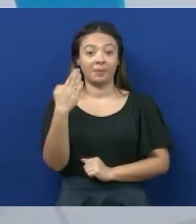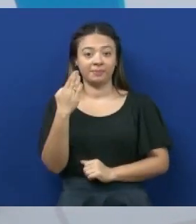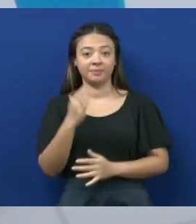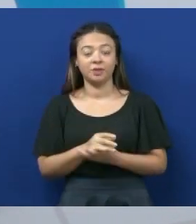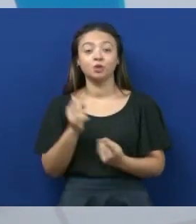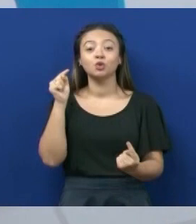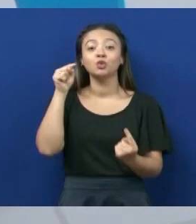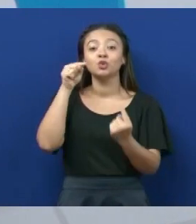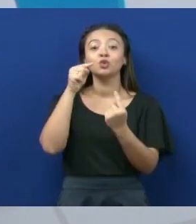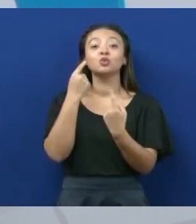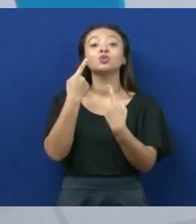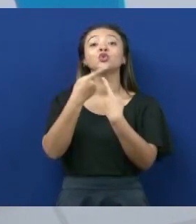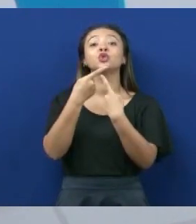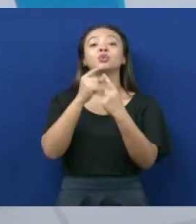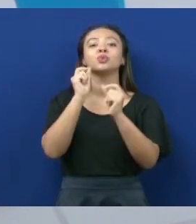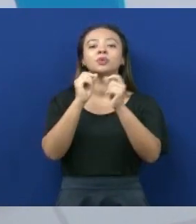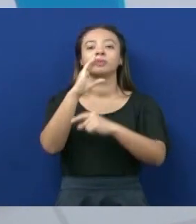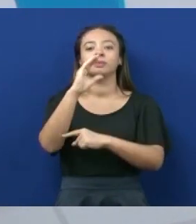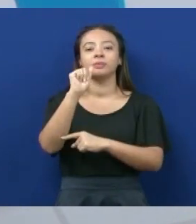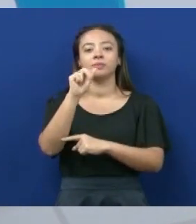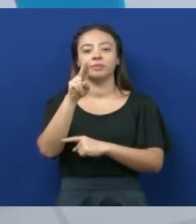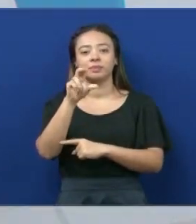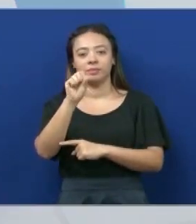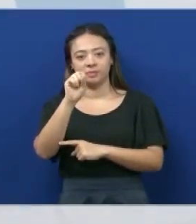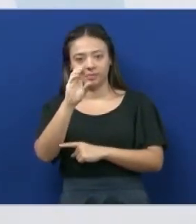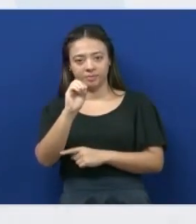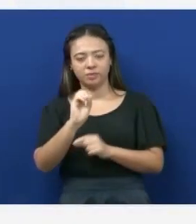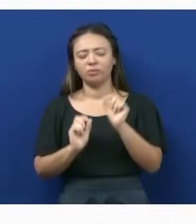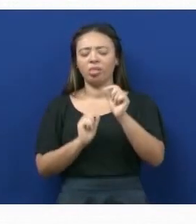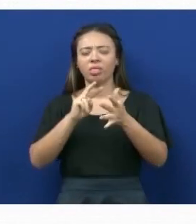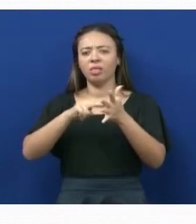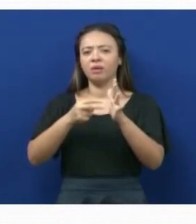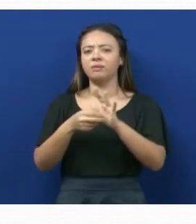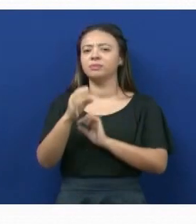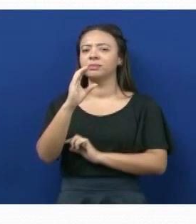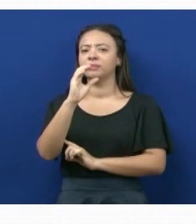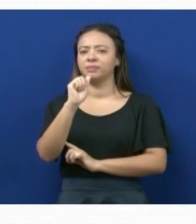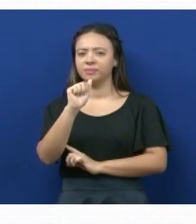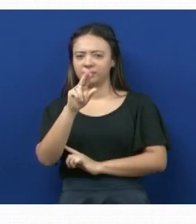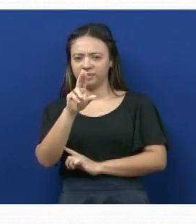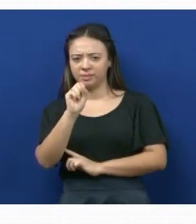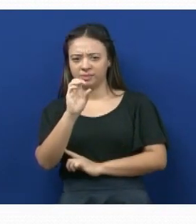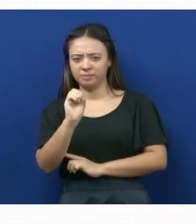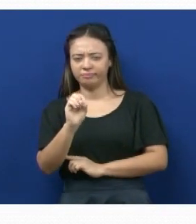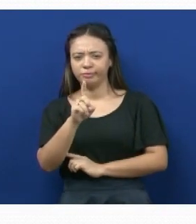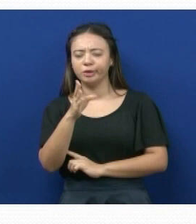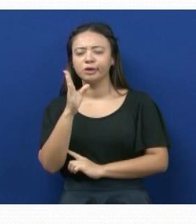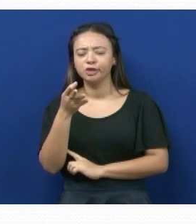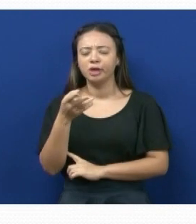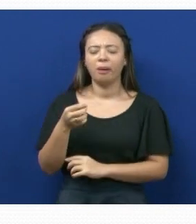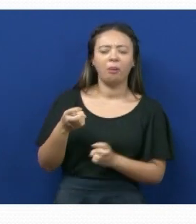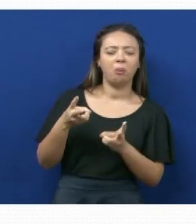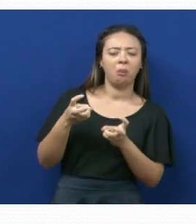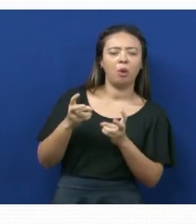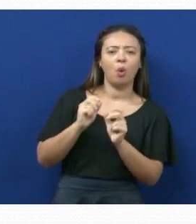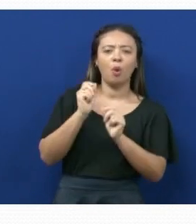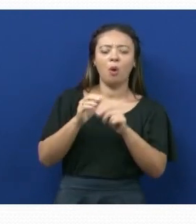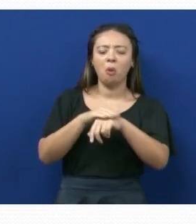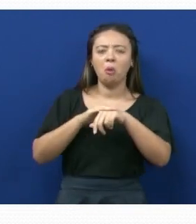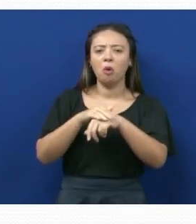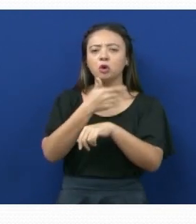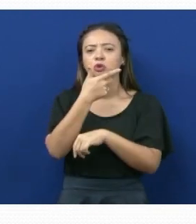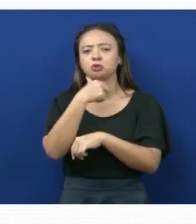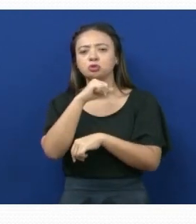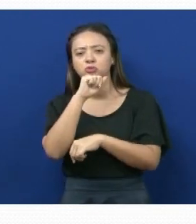Gênero causo. Vamos lá? O que é um causo? Quem nunca ouviu uma conversa dos pais, dos avós,